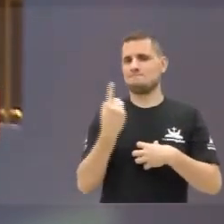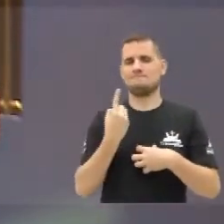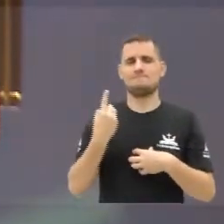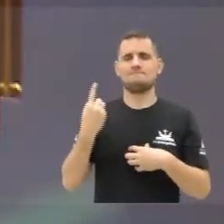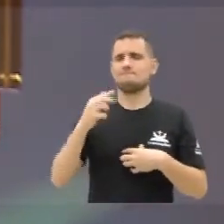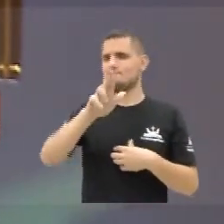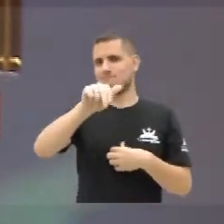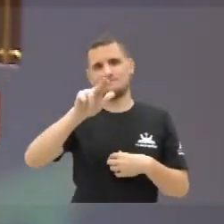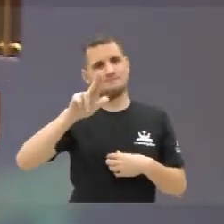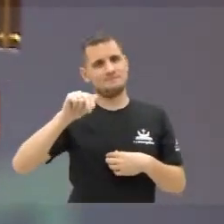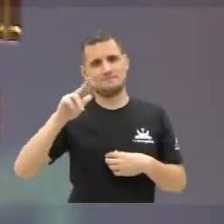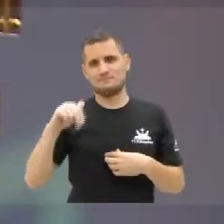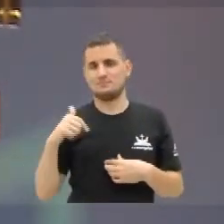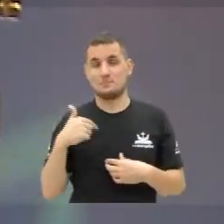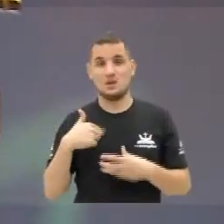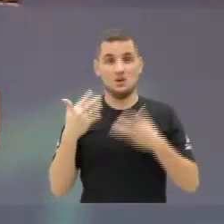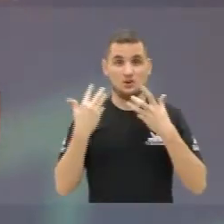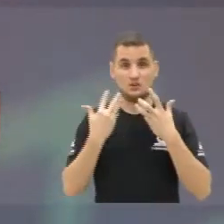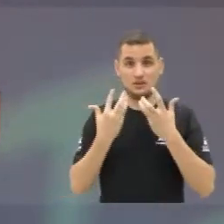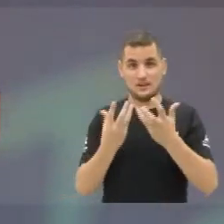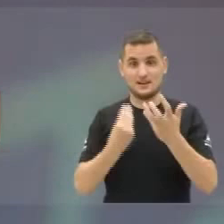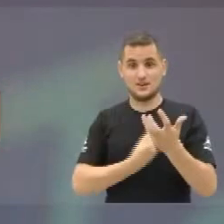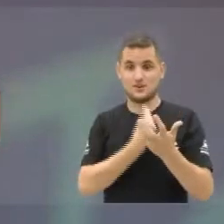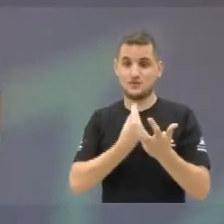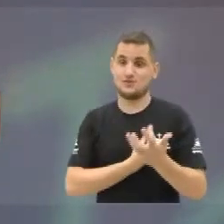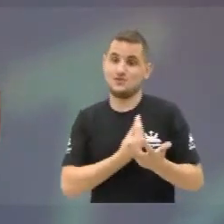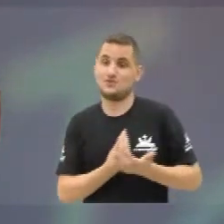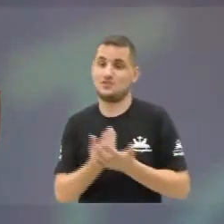entregar, em ti me encontrar,